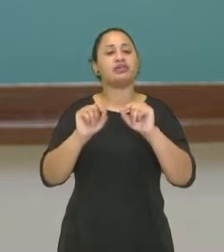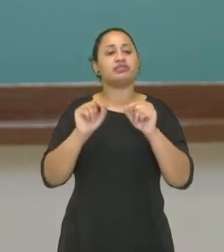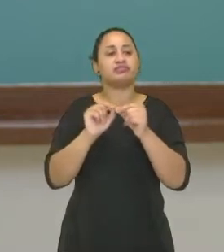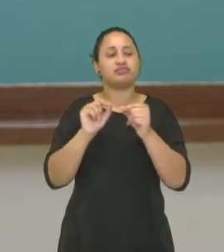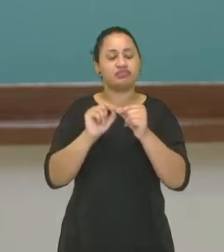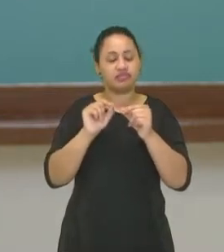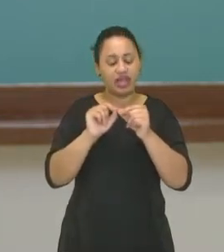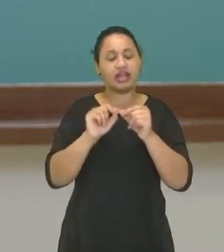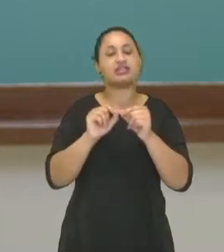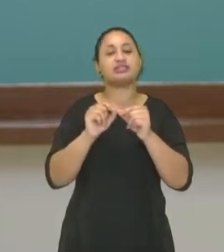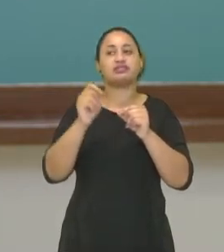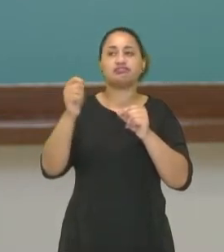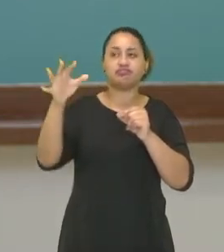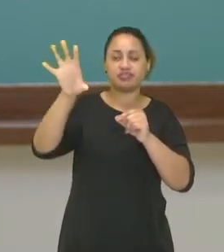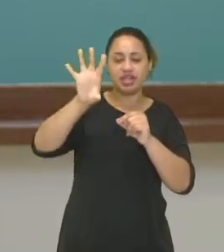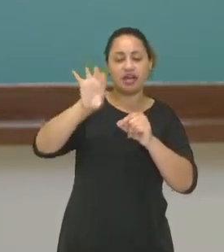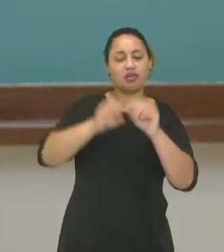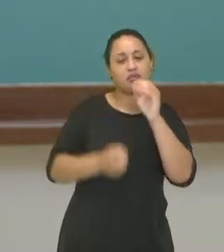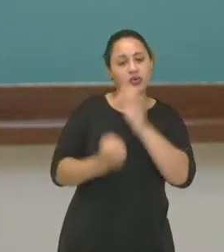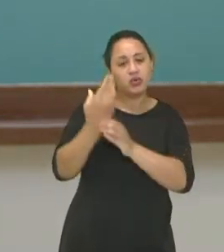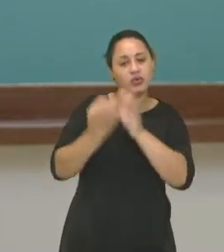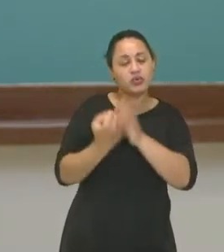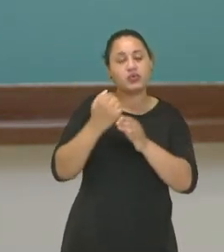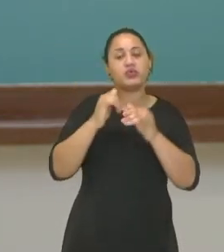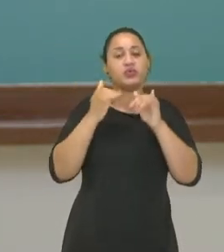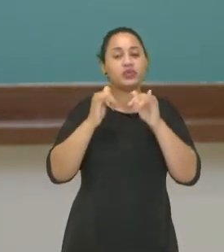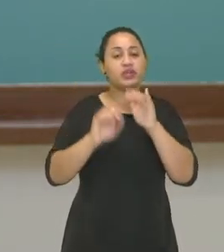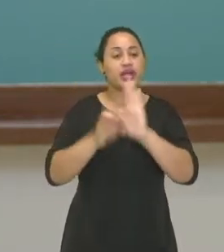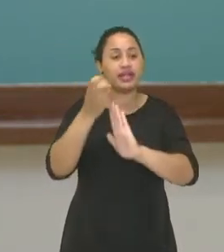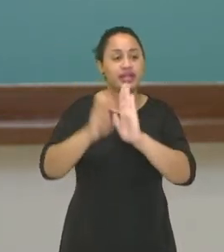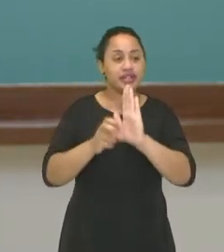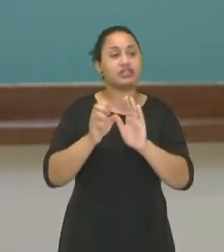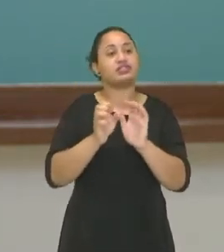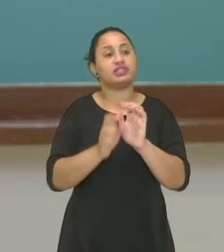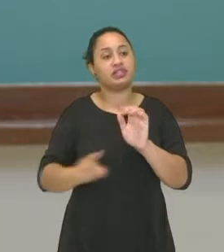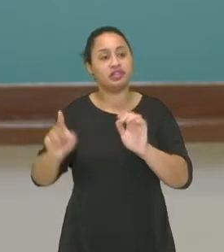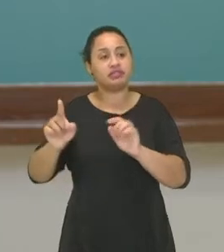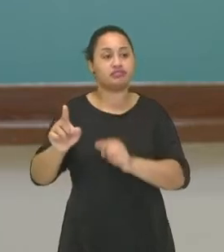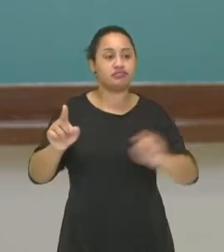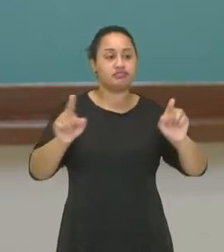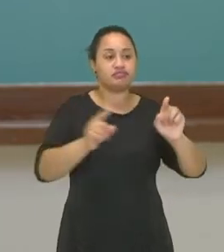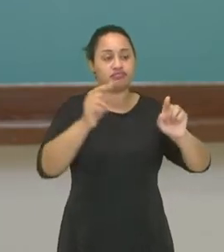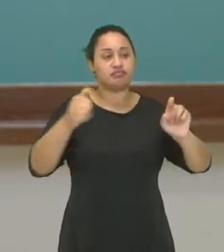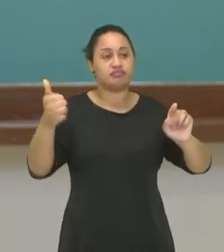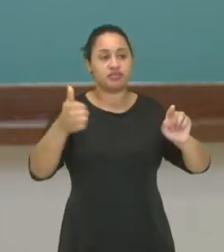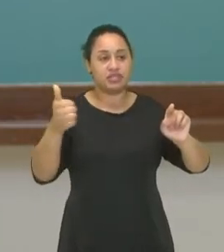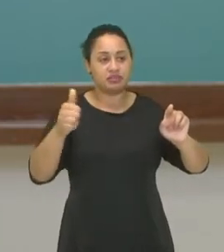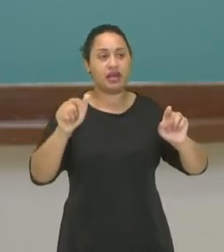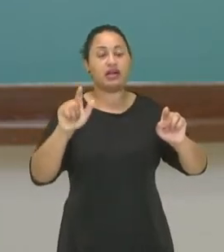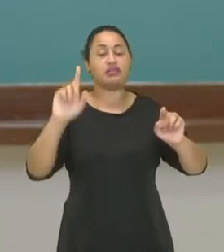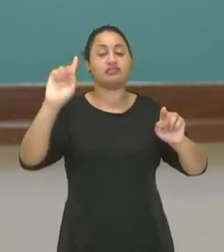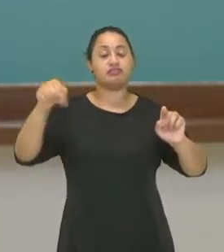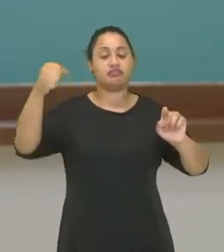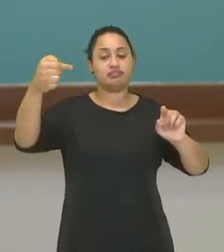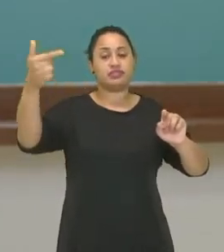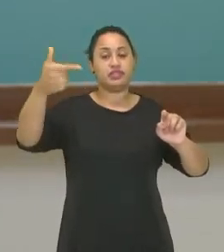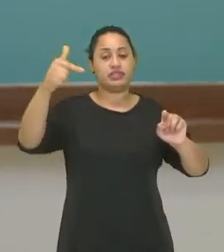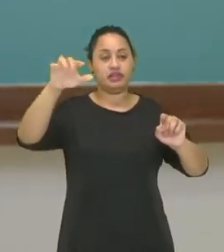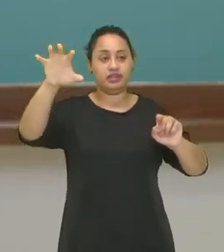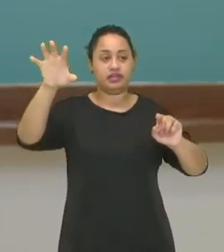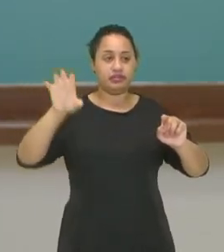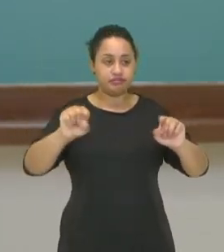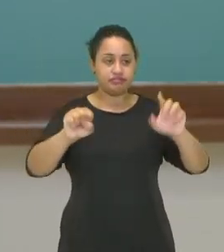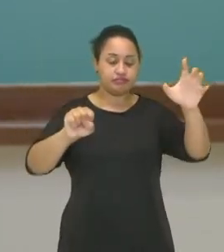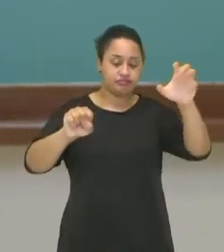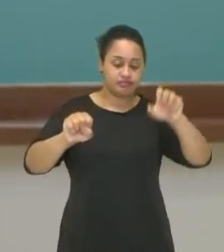ali a fotossíntese e produz energia para os consumidores primários, né? Aí os secundários se alimentam dos